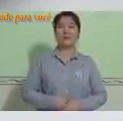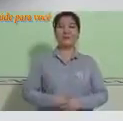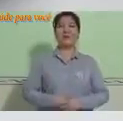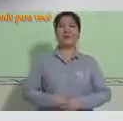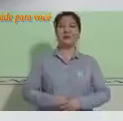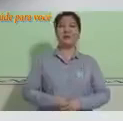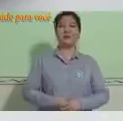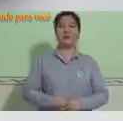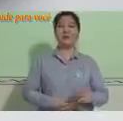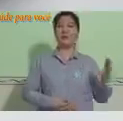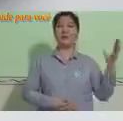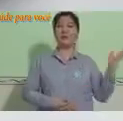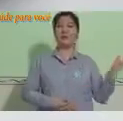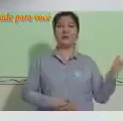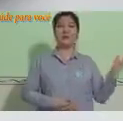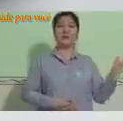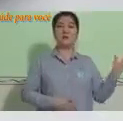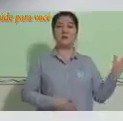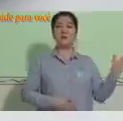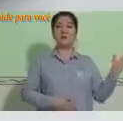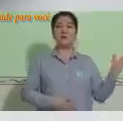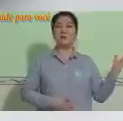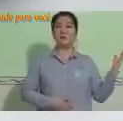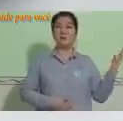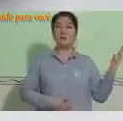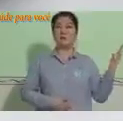MCHEIADS cedilha ou acento agudo CARO 2